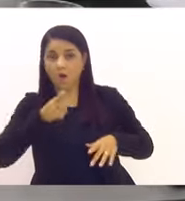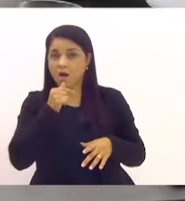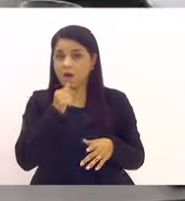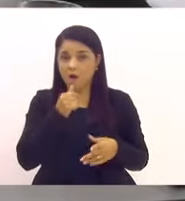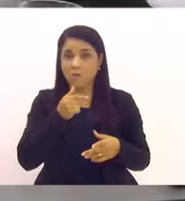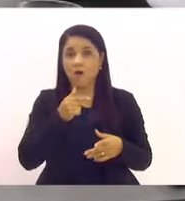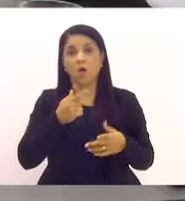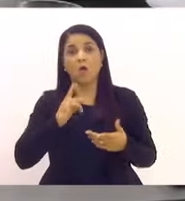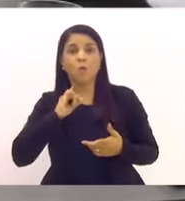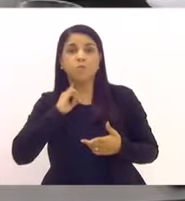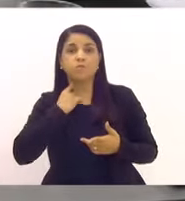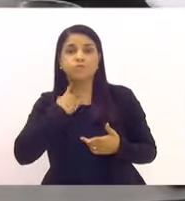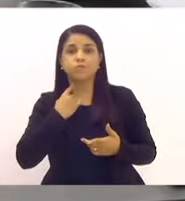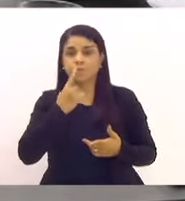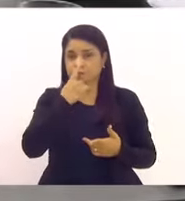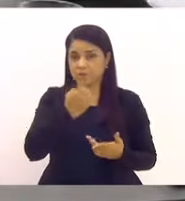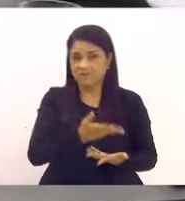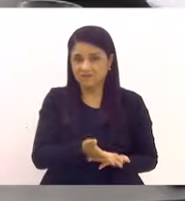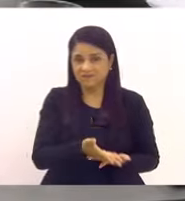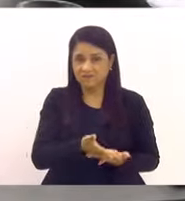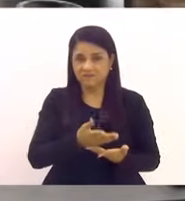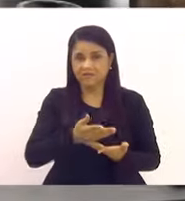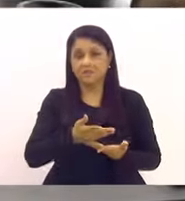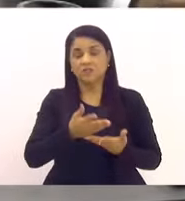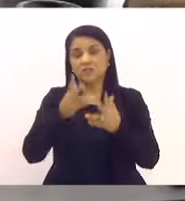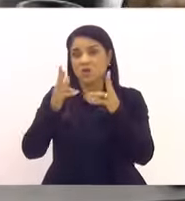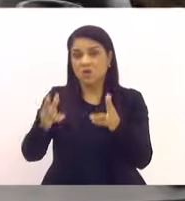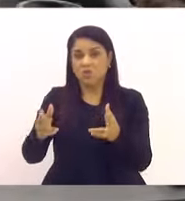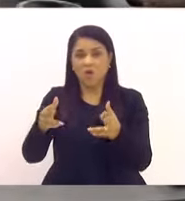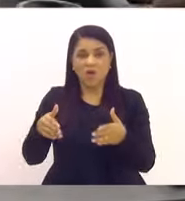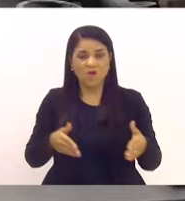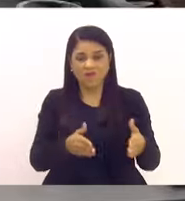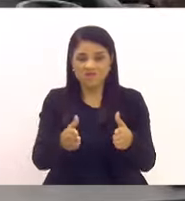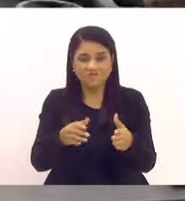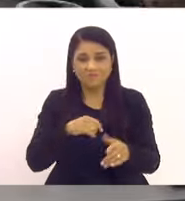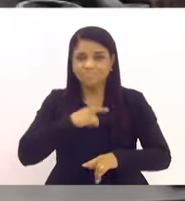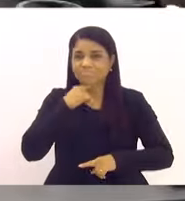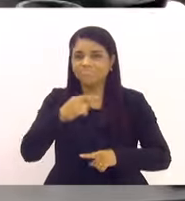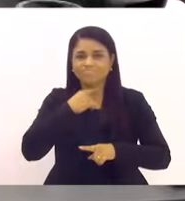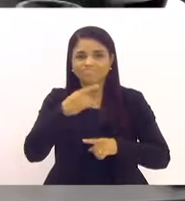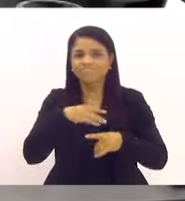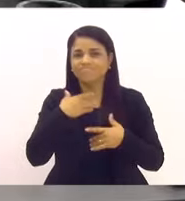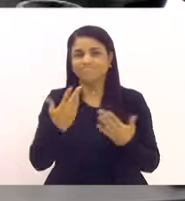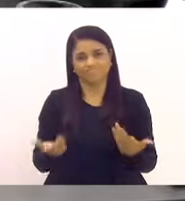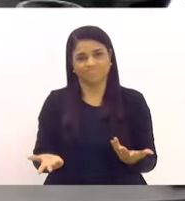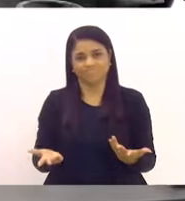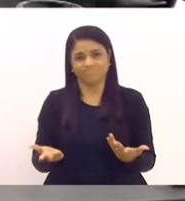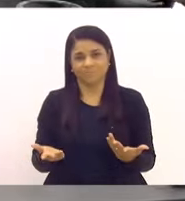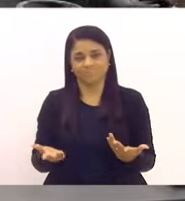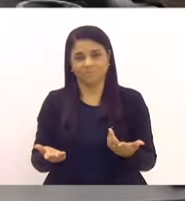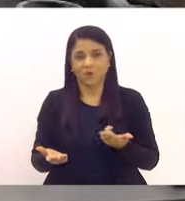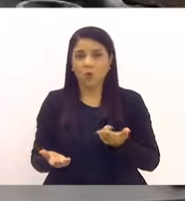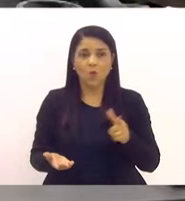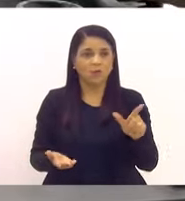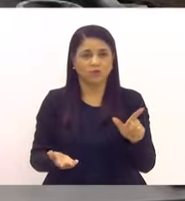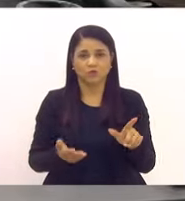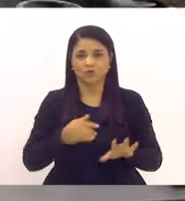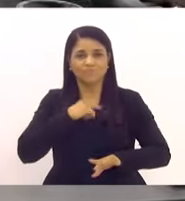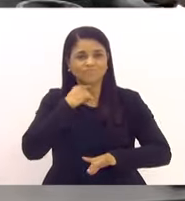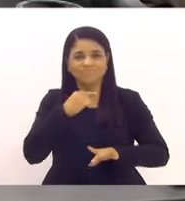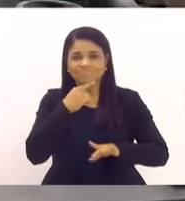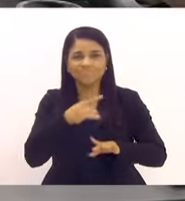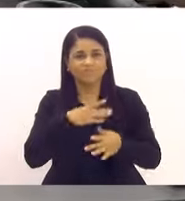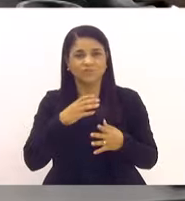para que esses rios não fiquem como aqueles outros que já não têm jeito. Então, as obras,